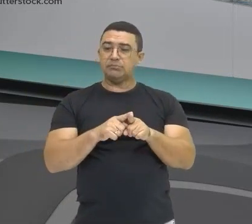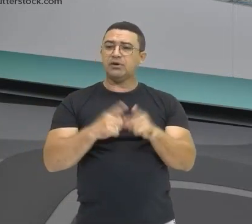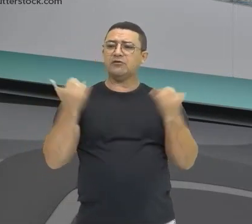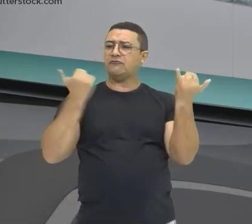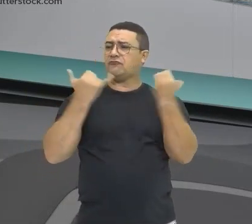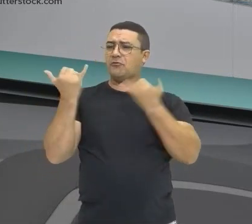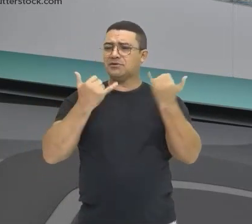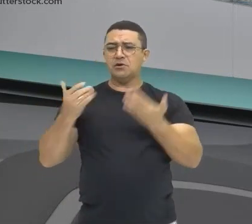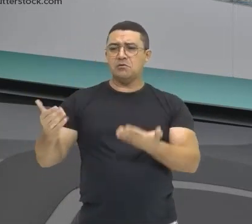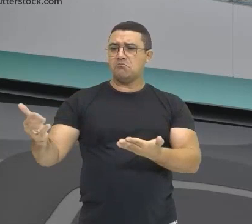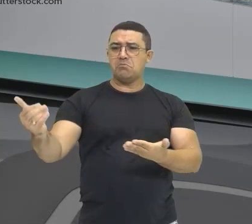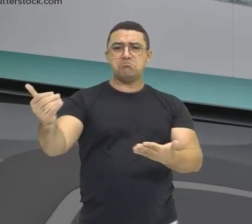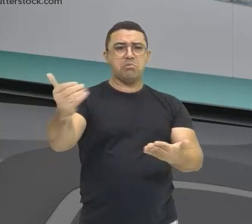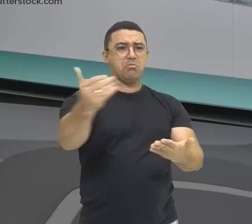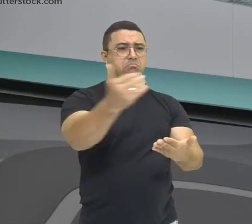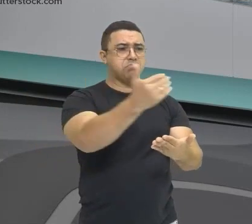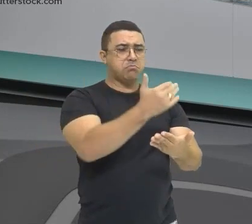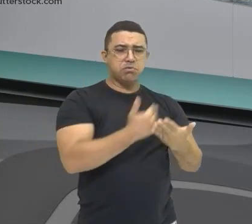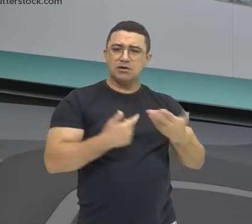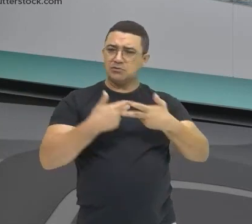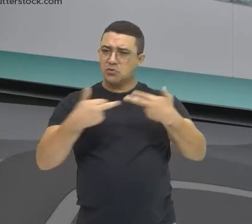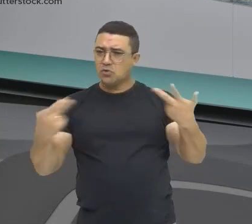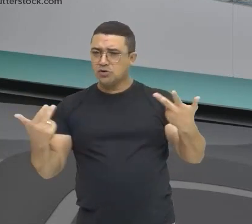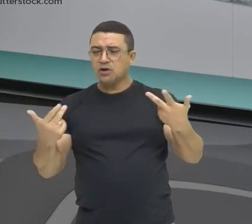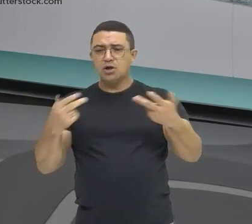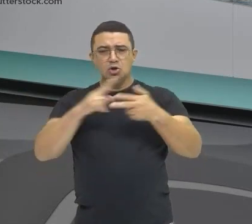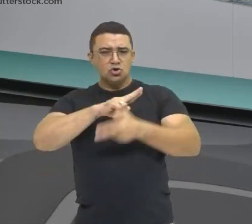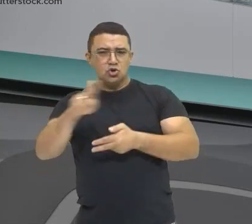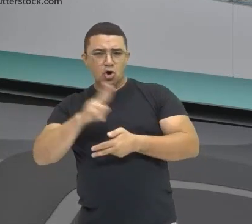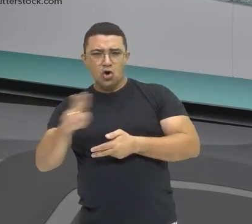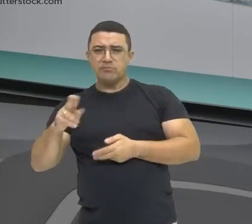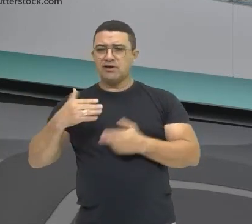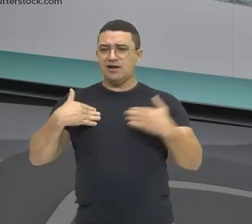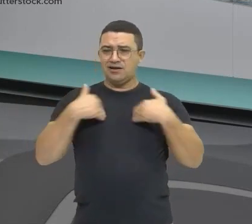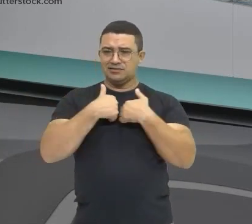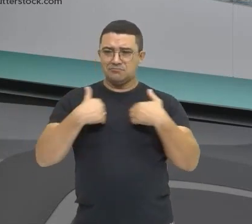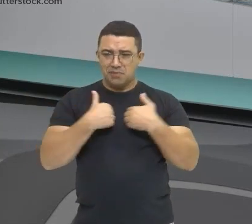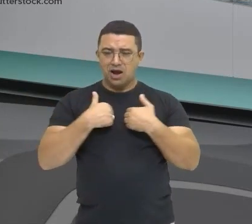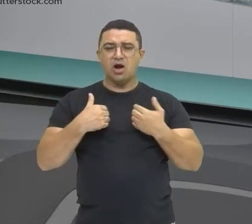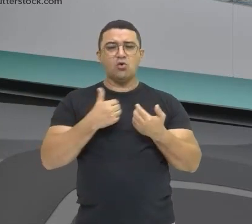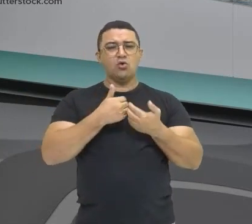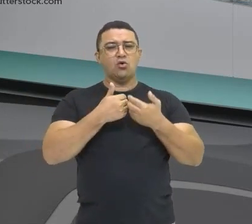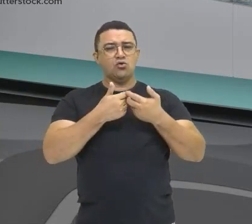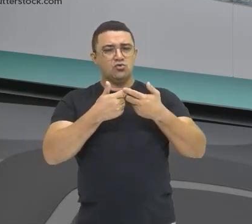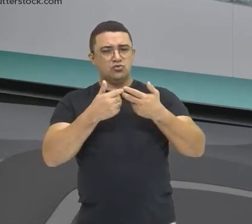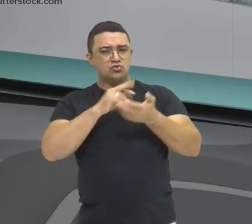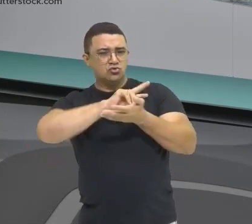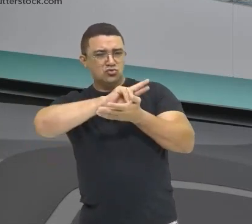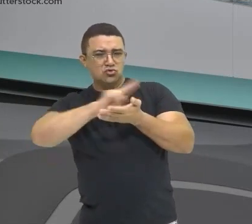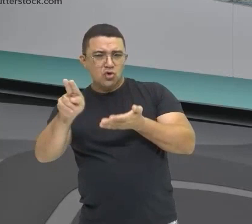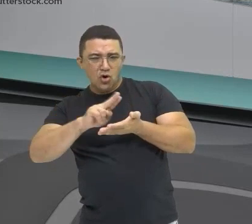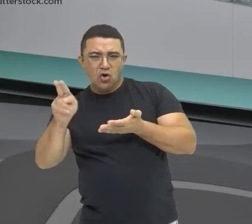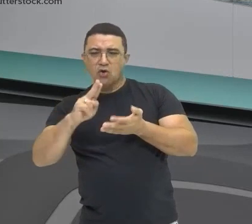cada espécime, né, da fauna e da flora brasileira. Eles tinham que identificar,